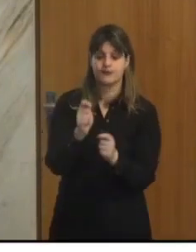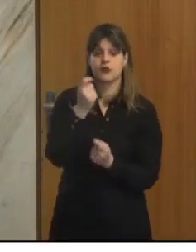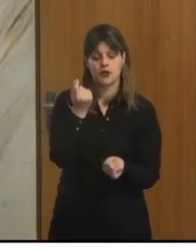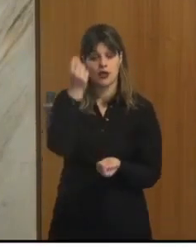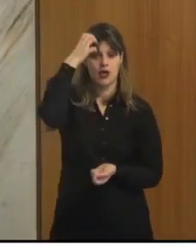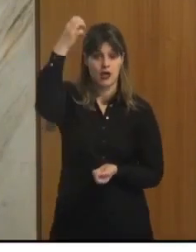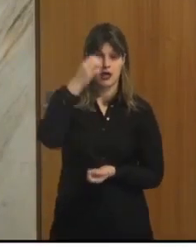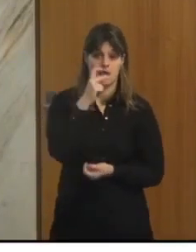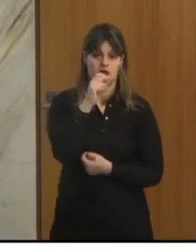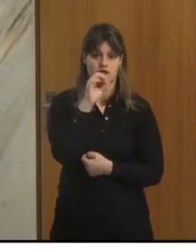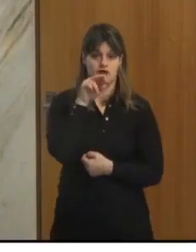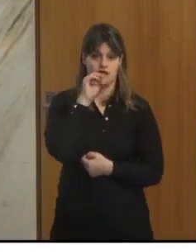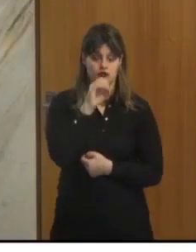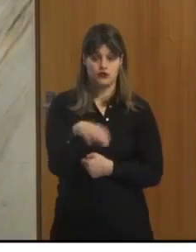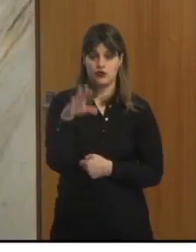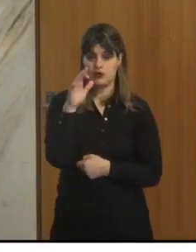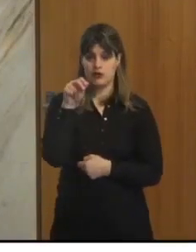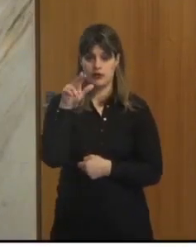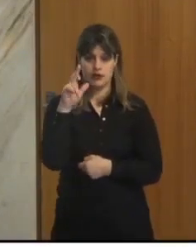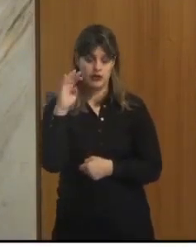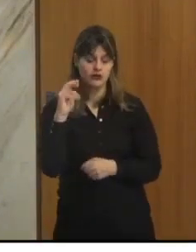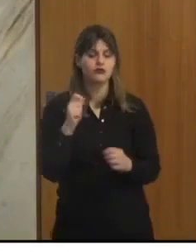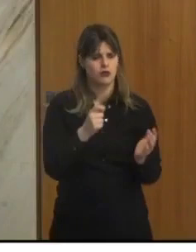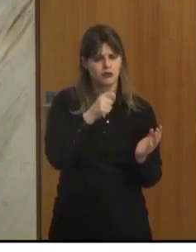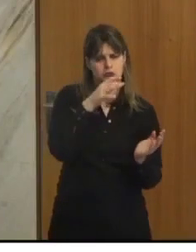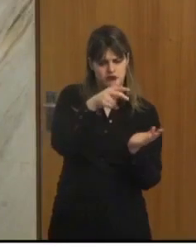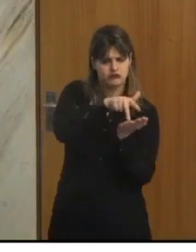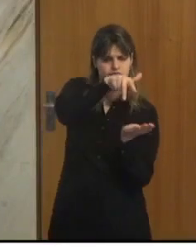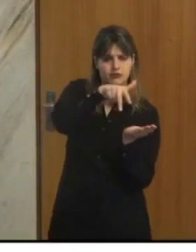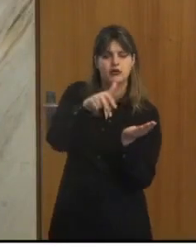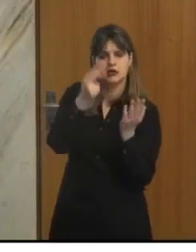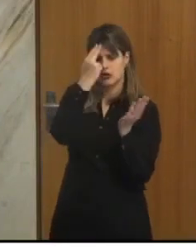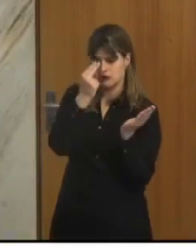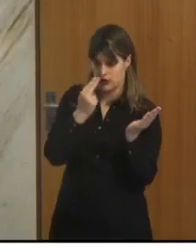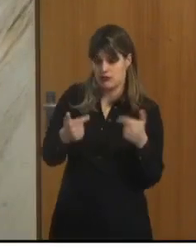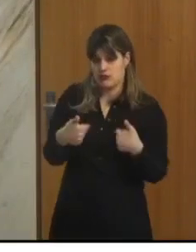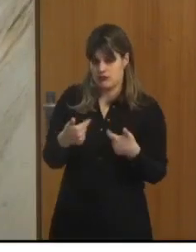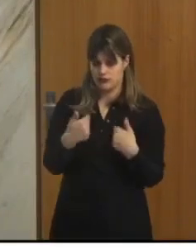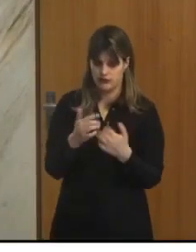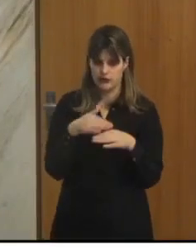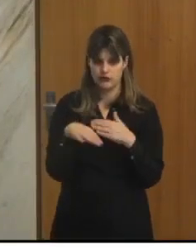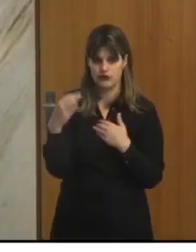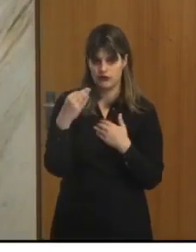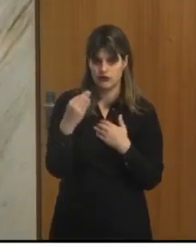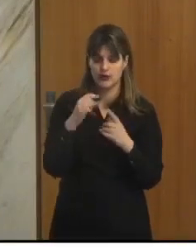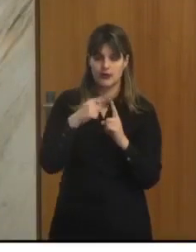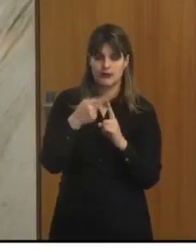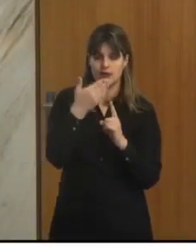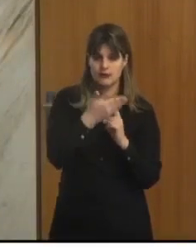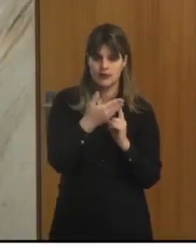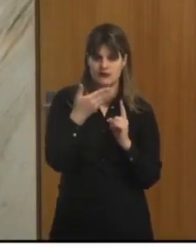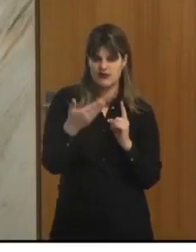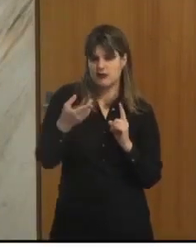todos nós sabemos, logo a seguir, confirma a doação do castelo, que passou a ser ele a fazê-lo, de qualquer forma, em